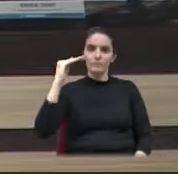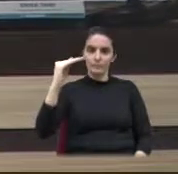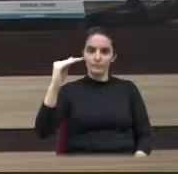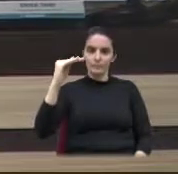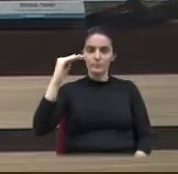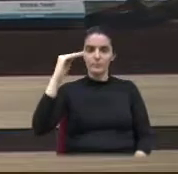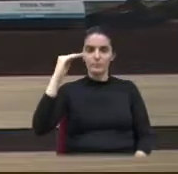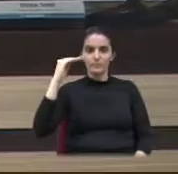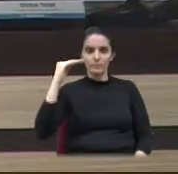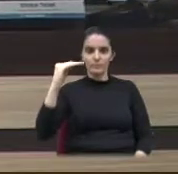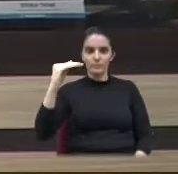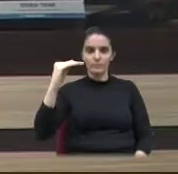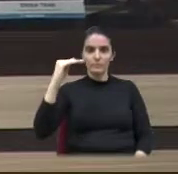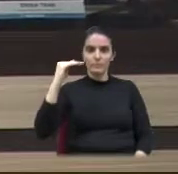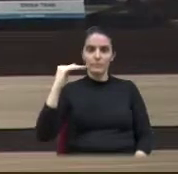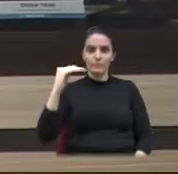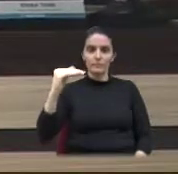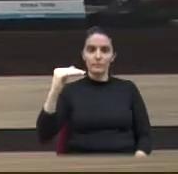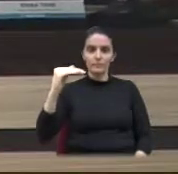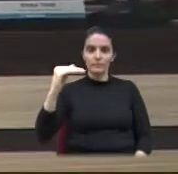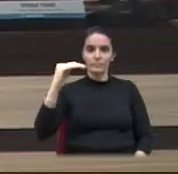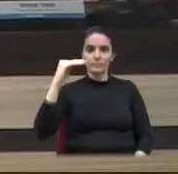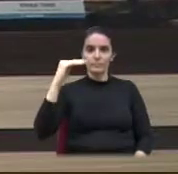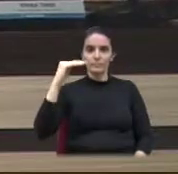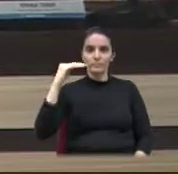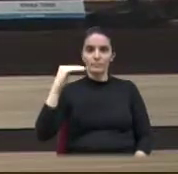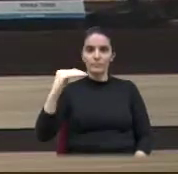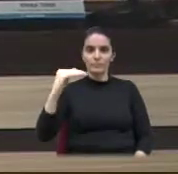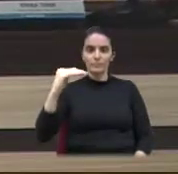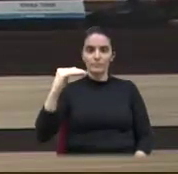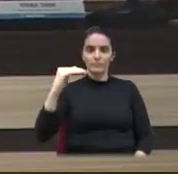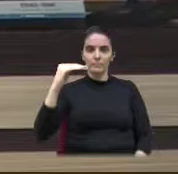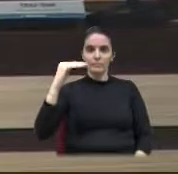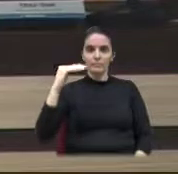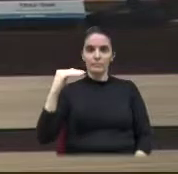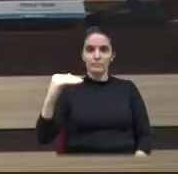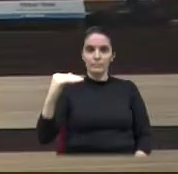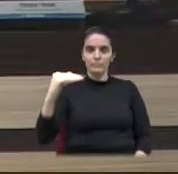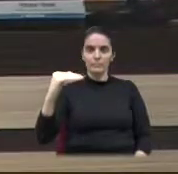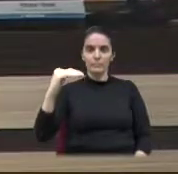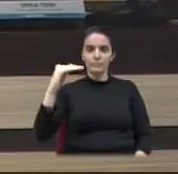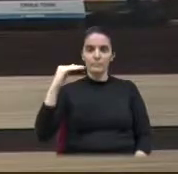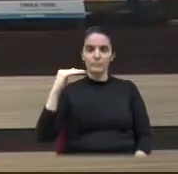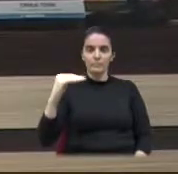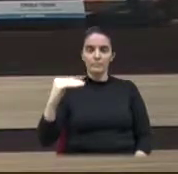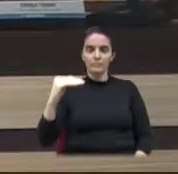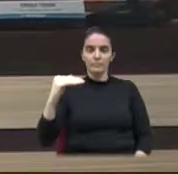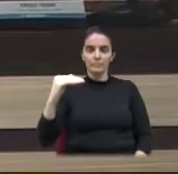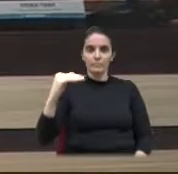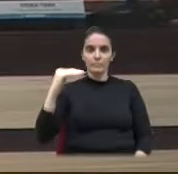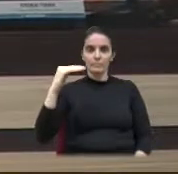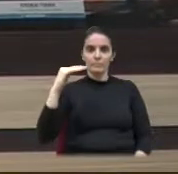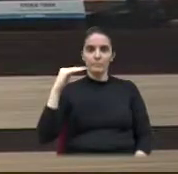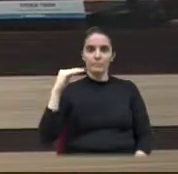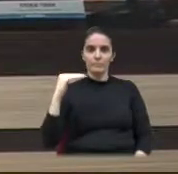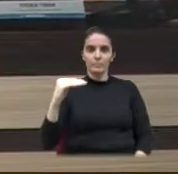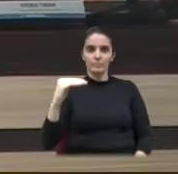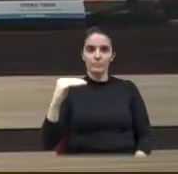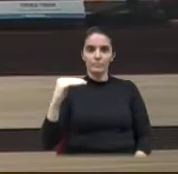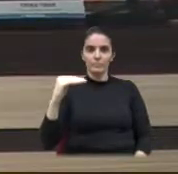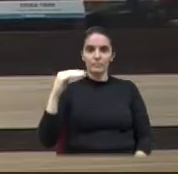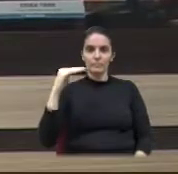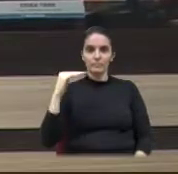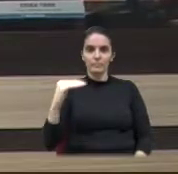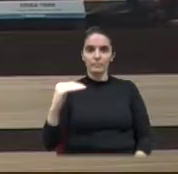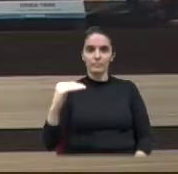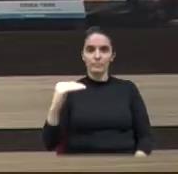141, 142, 143, 144, 145, 146,